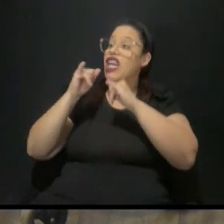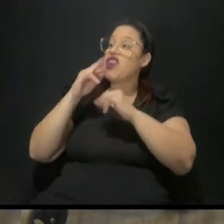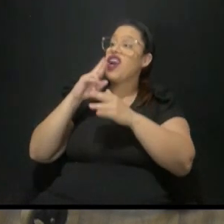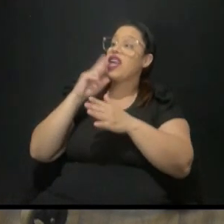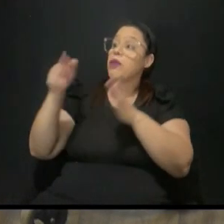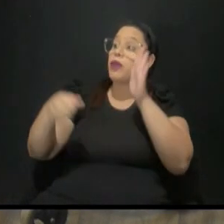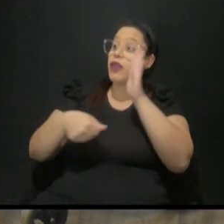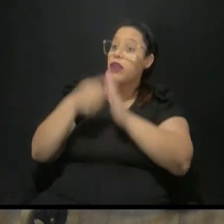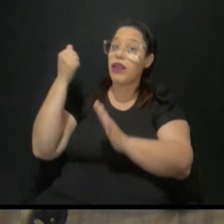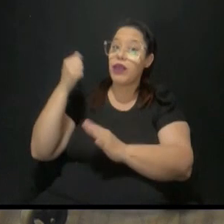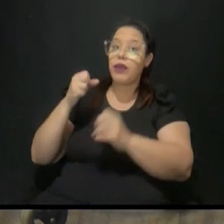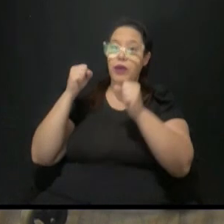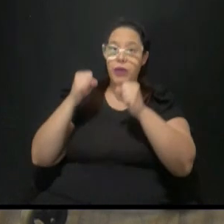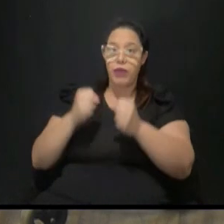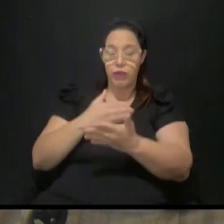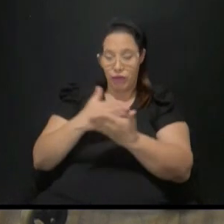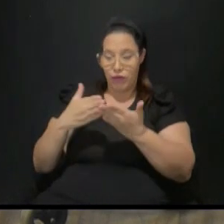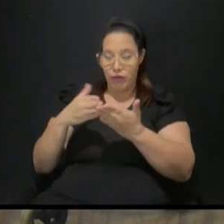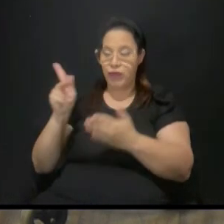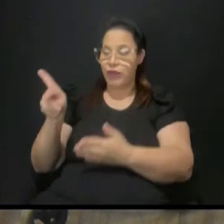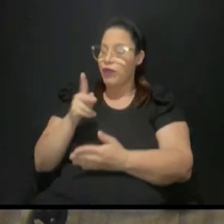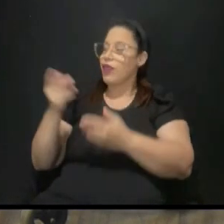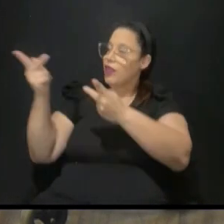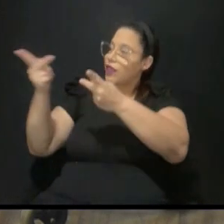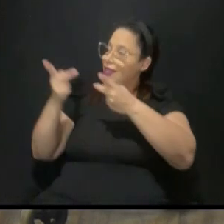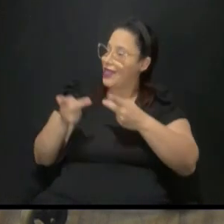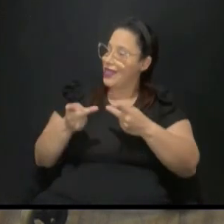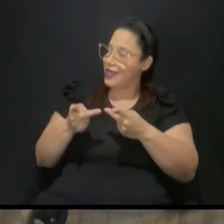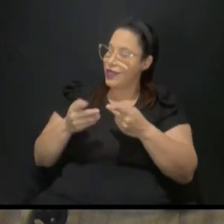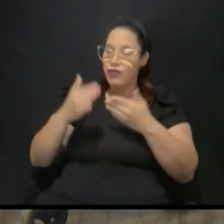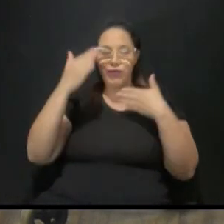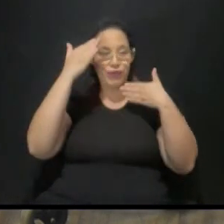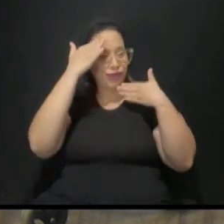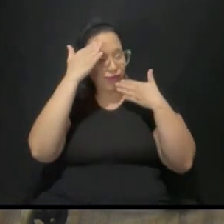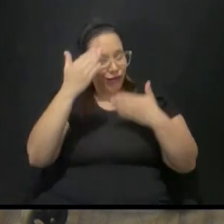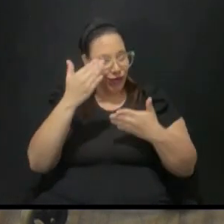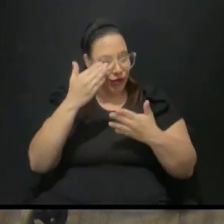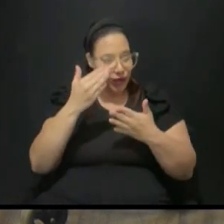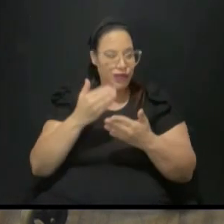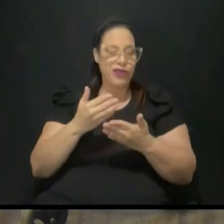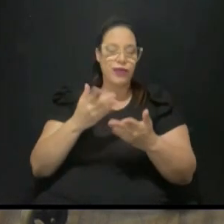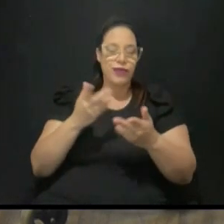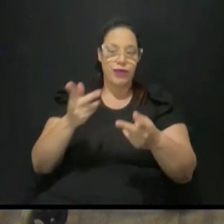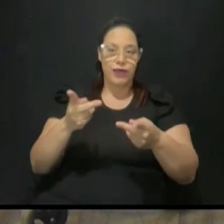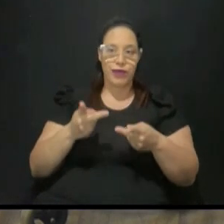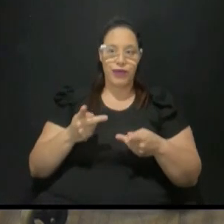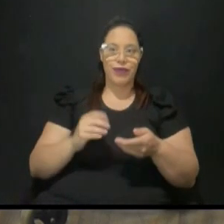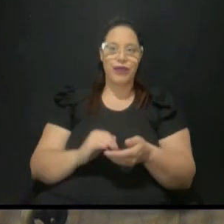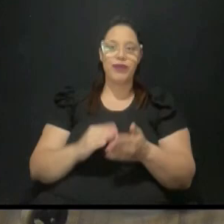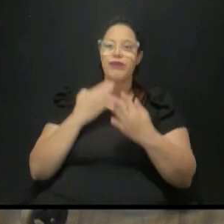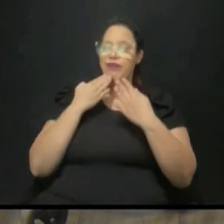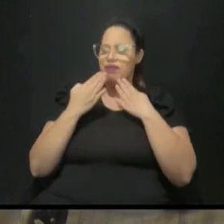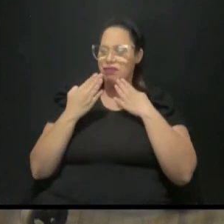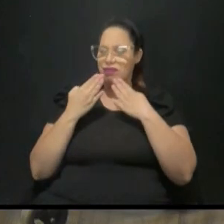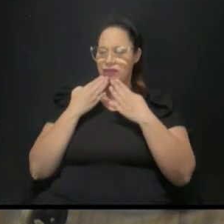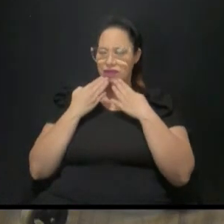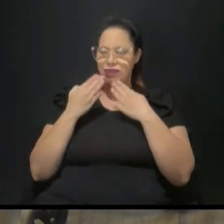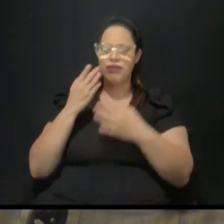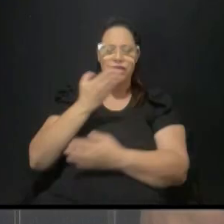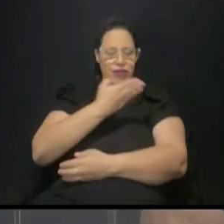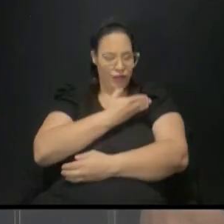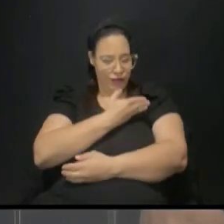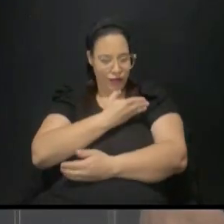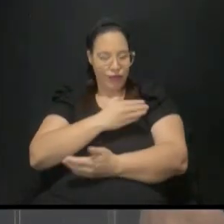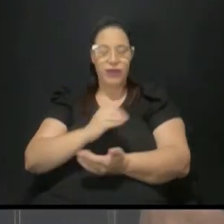Tá bom, professora, seja bem-vinda. Agradeço o convite, agradeço esse bate-papo com meus colegas. É